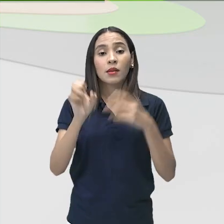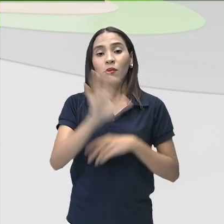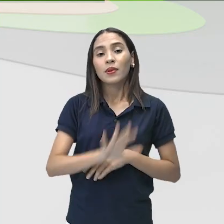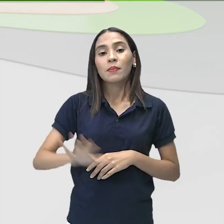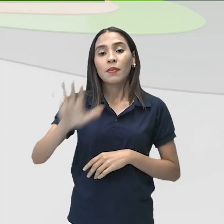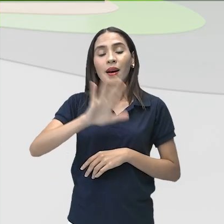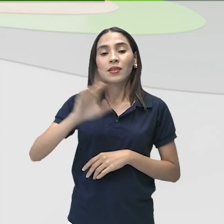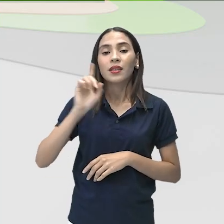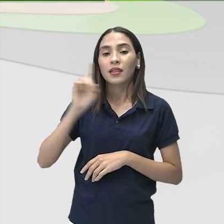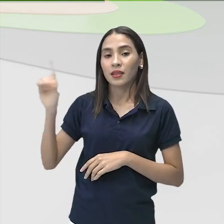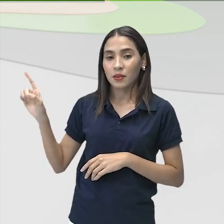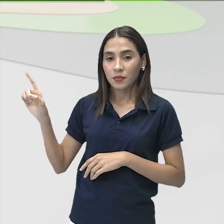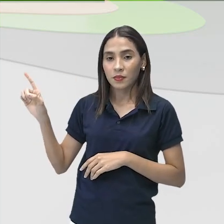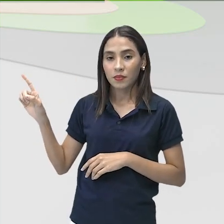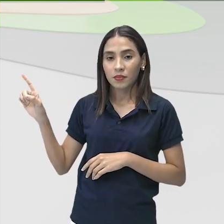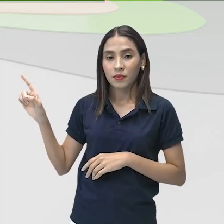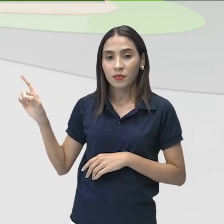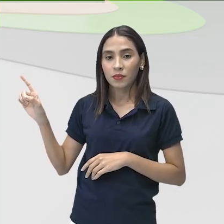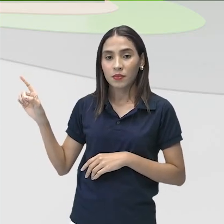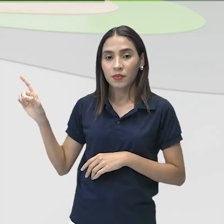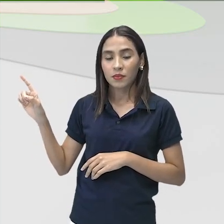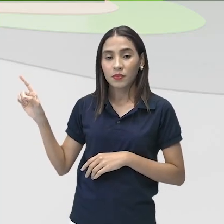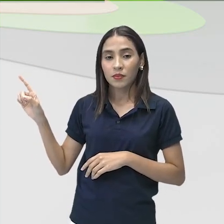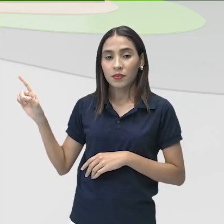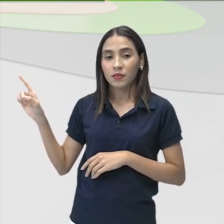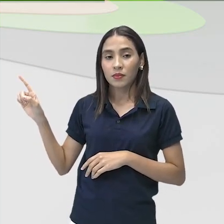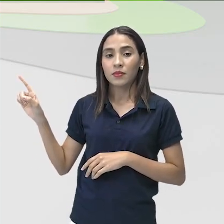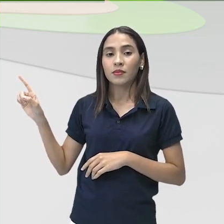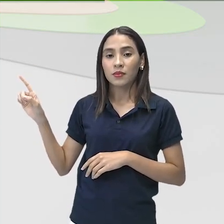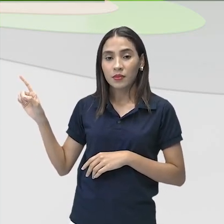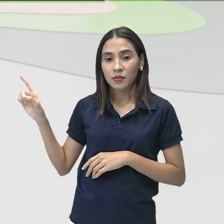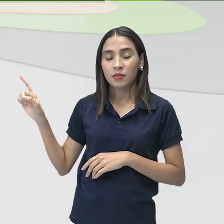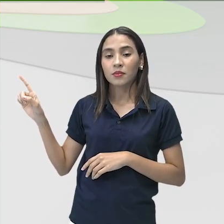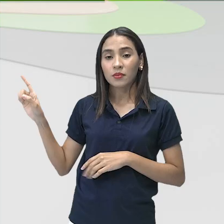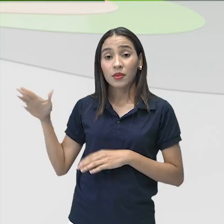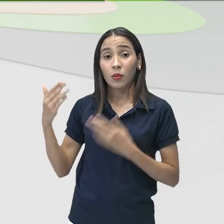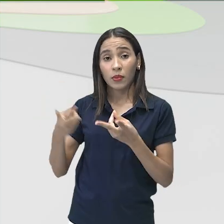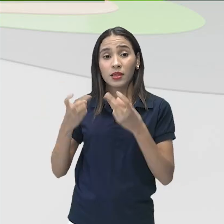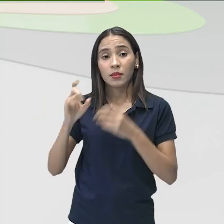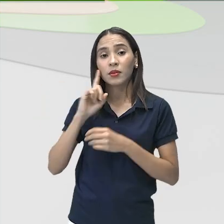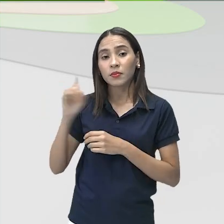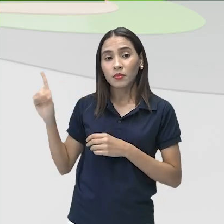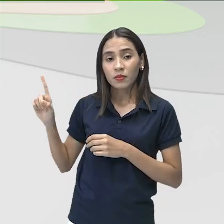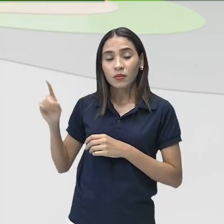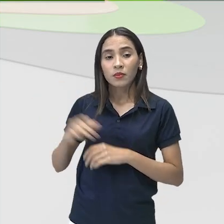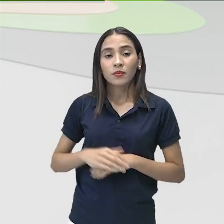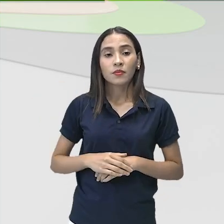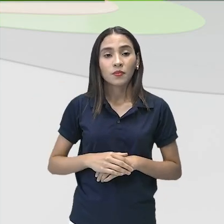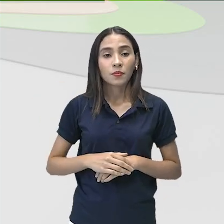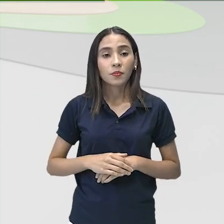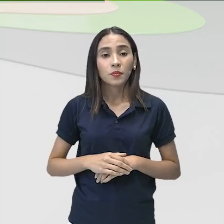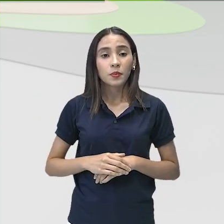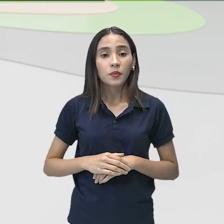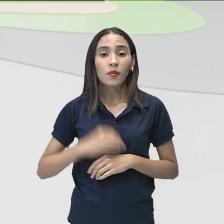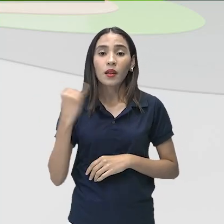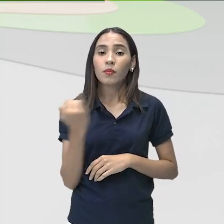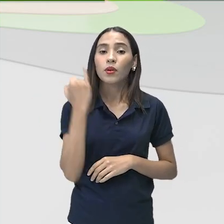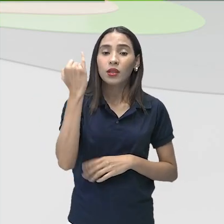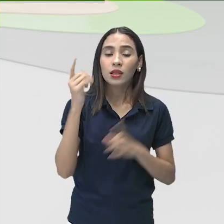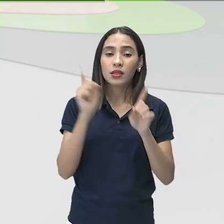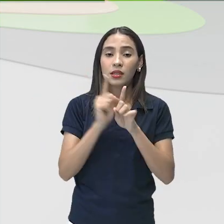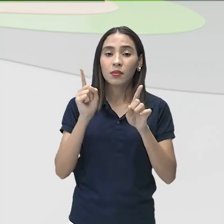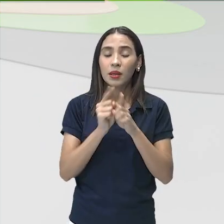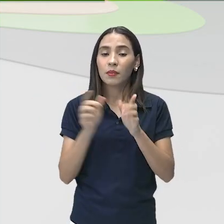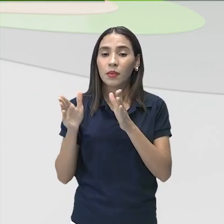imagem. Na nossa próxima, como nós estamos observando aqui ao lado, vejam só. Então, a importância